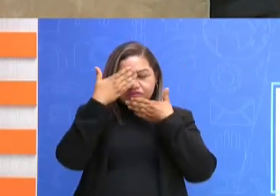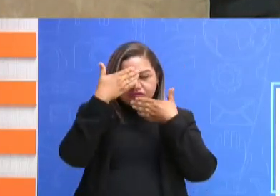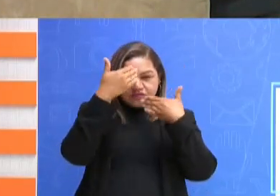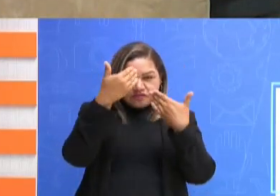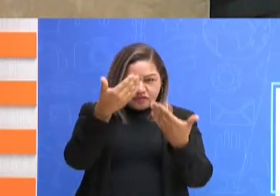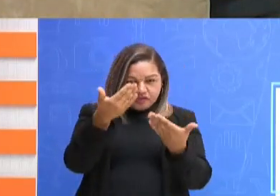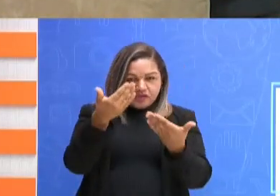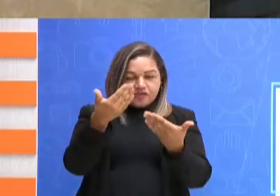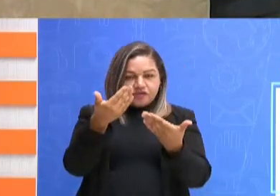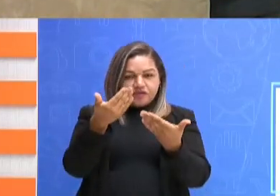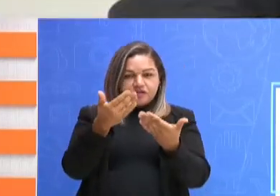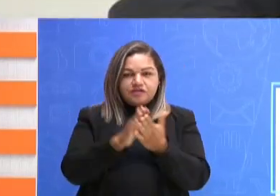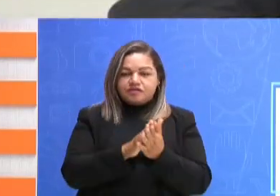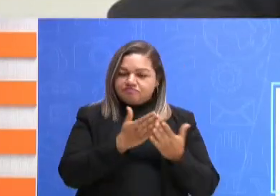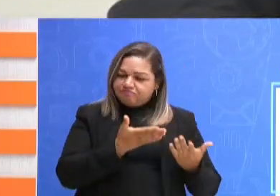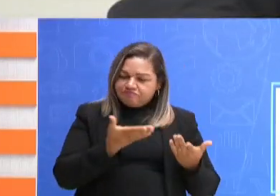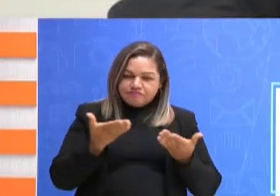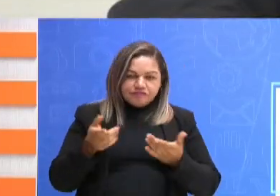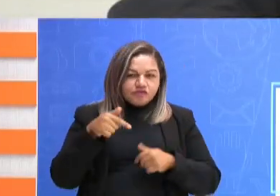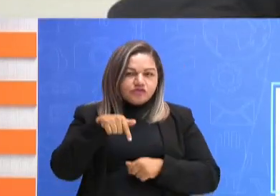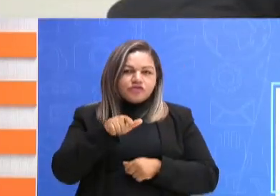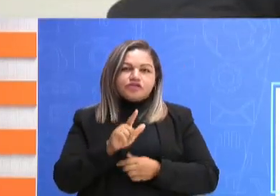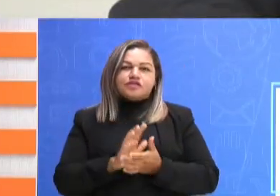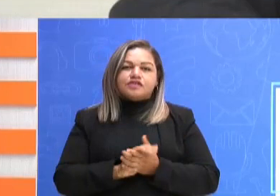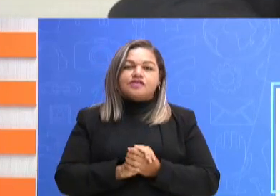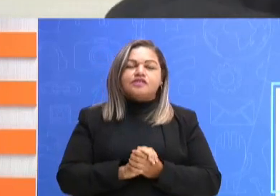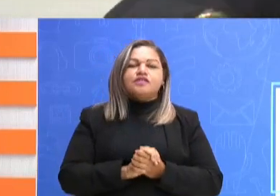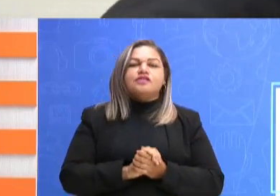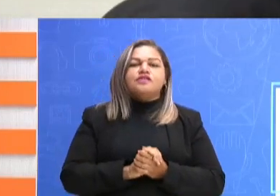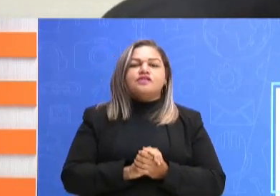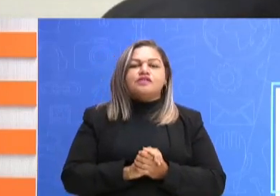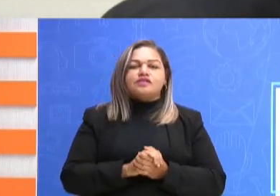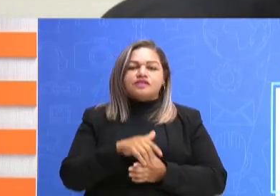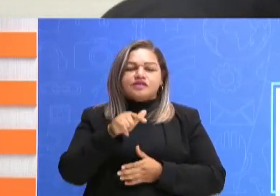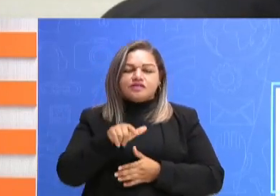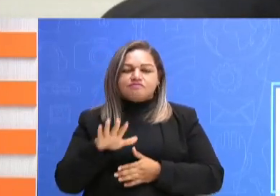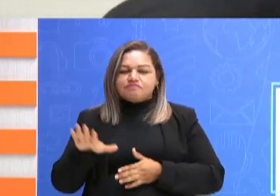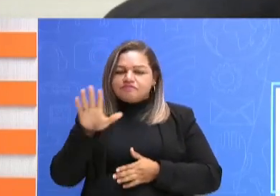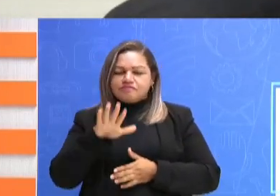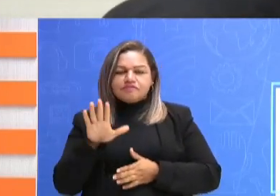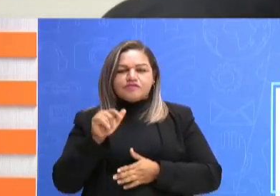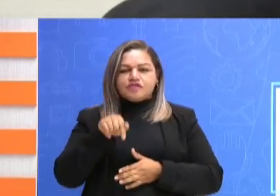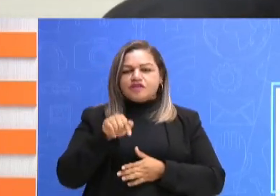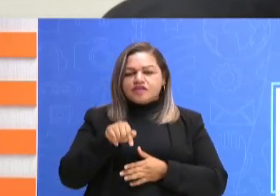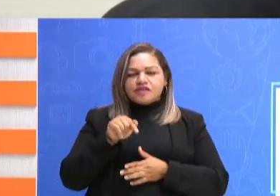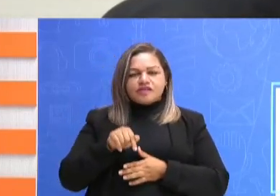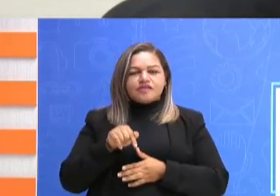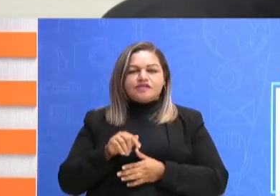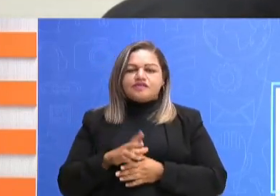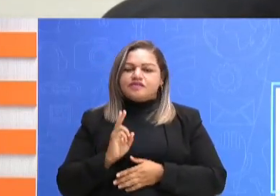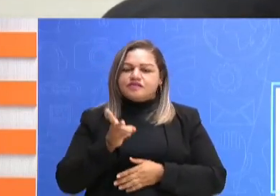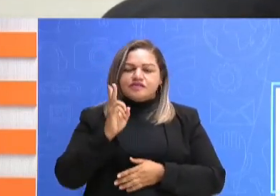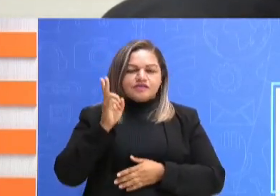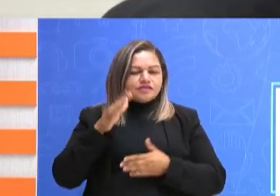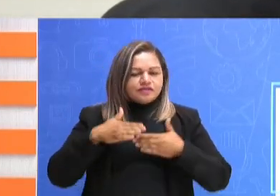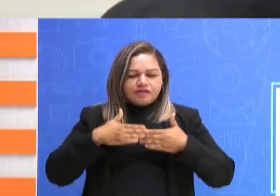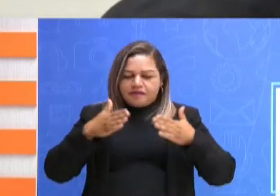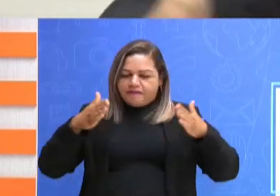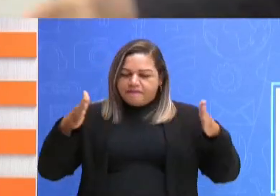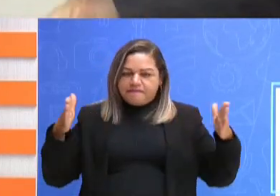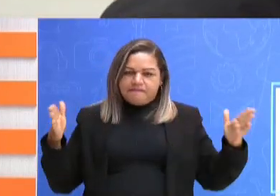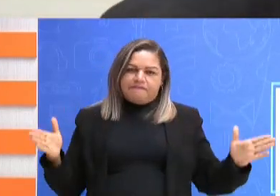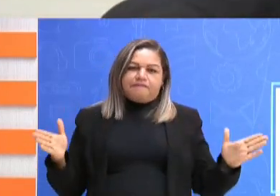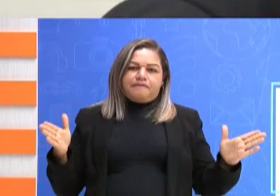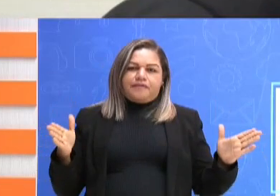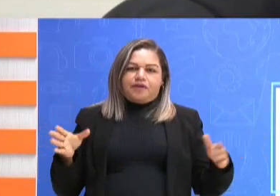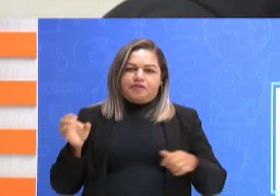agradecer muito a sua presença aqui. E coloco aqui o espaço da TV Guanaré, da Rádio Guanaré, do Sistema Guanaré como um todo, sempre aberto aqui